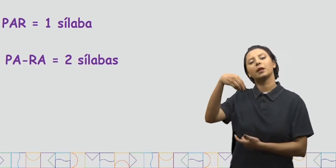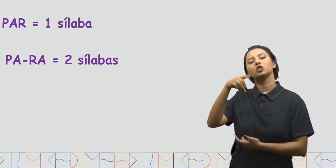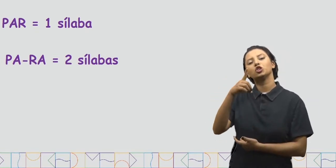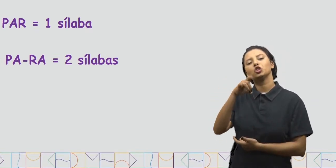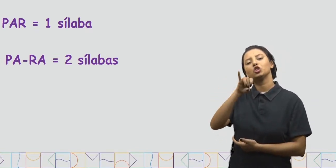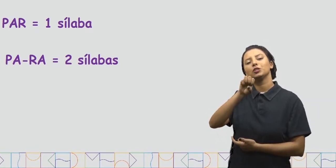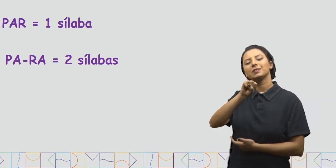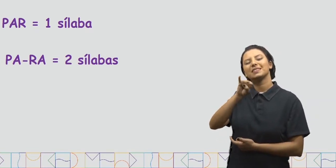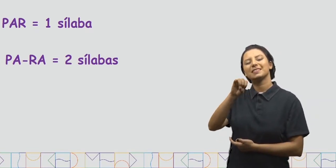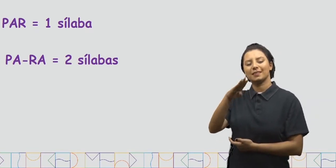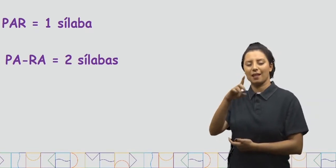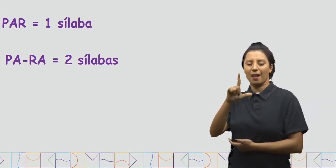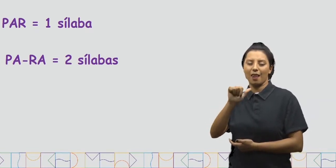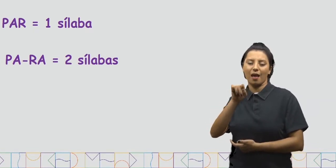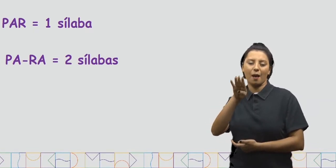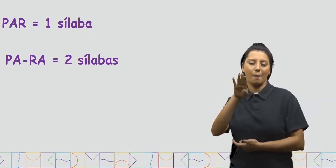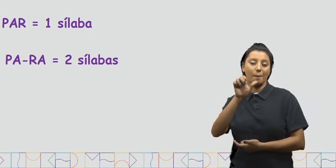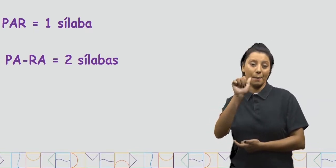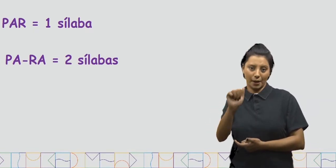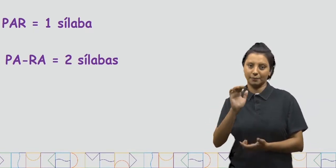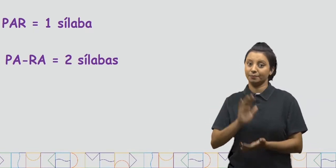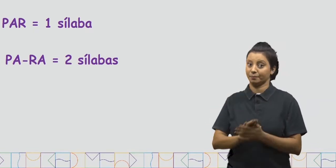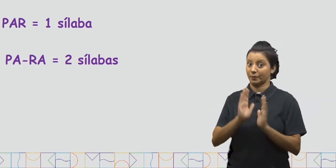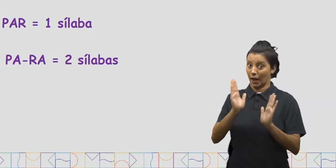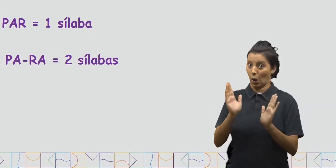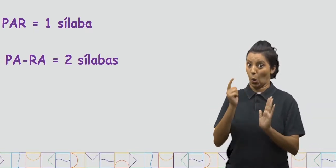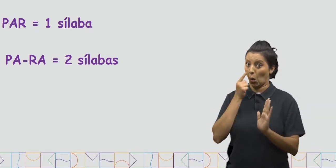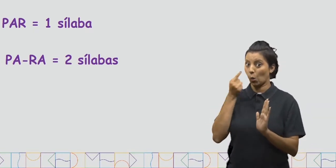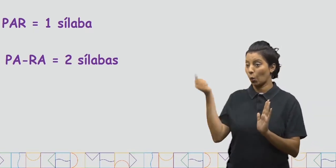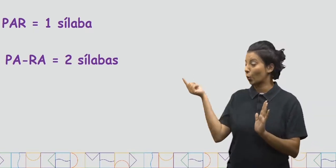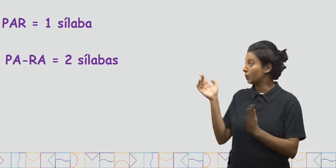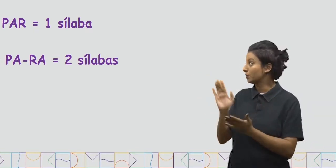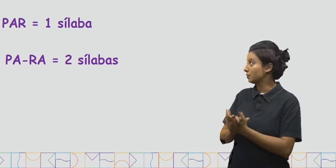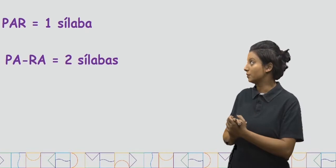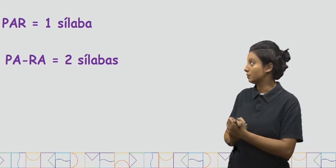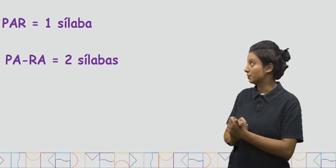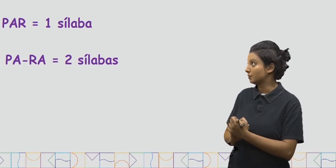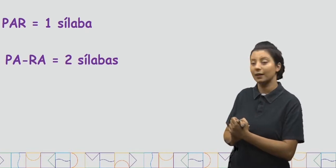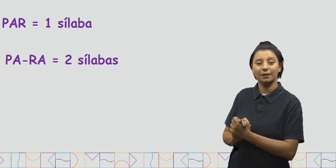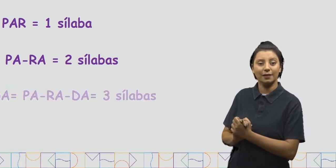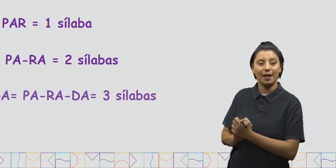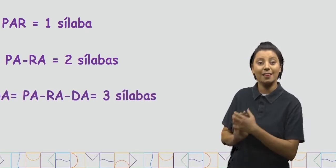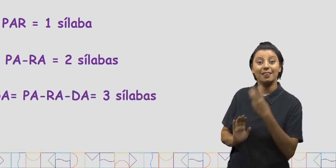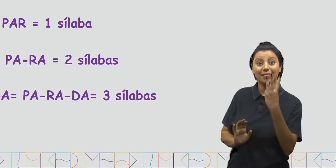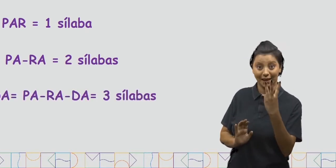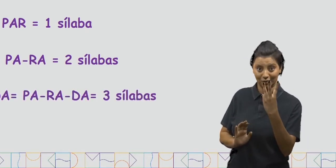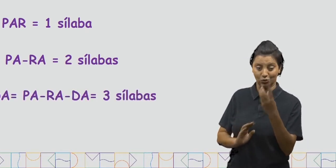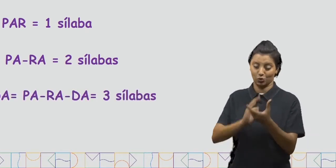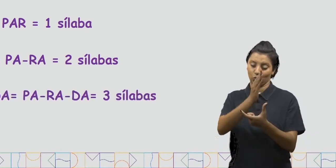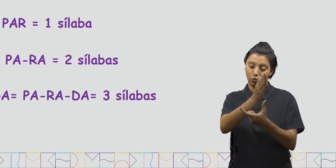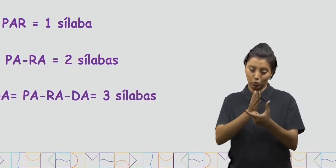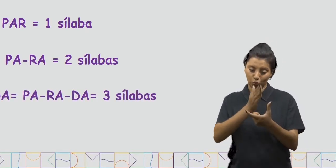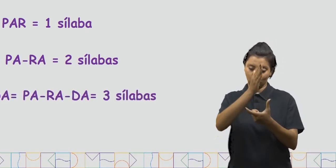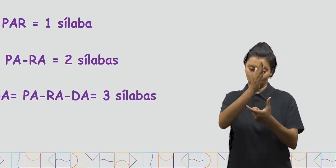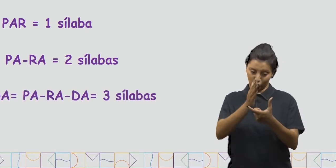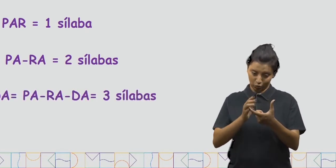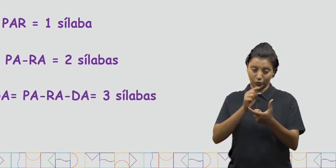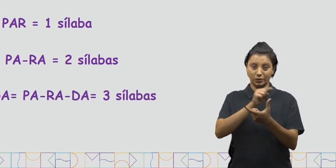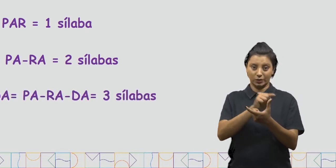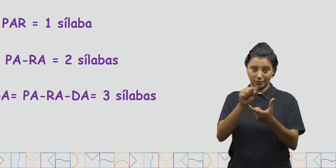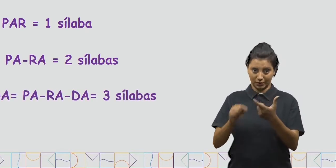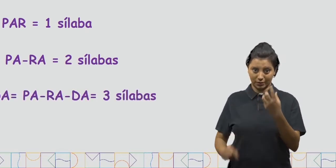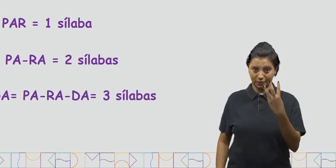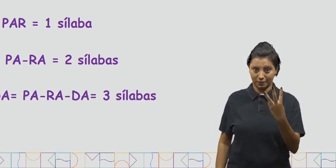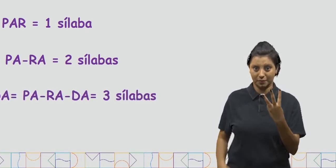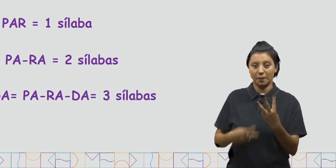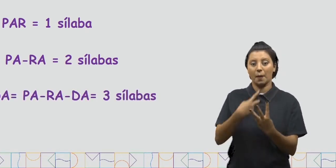como dissílaba. Quando uma palavra tem 3 sílabas, ela é classificada como trissílaba, como no caso da